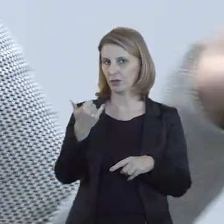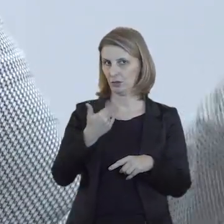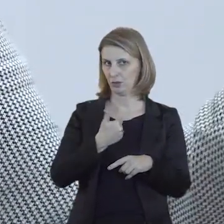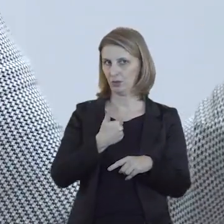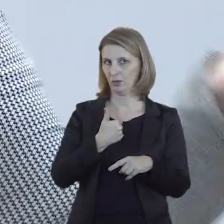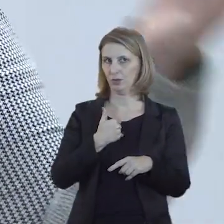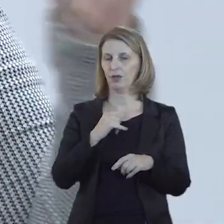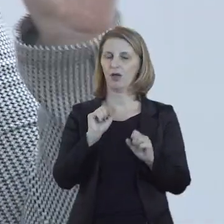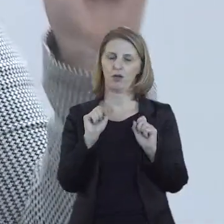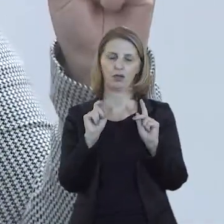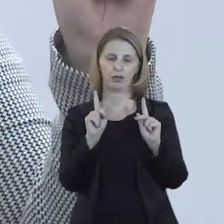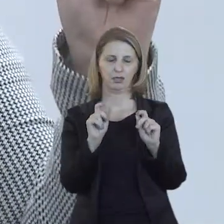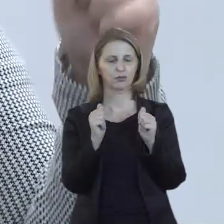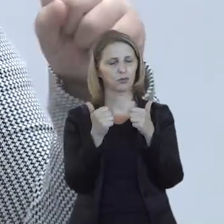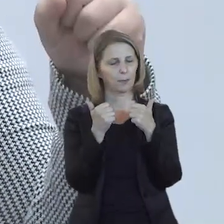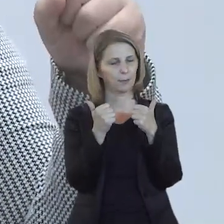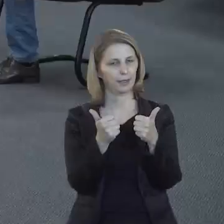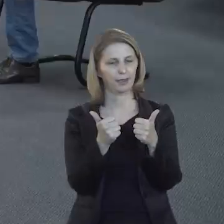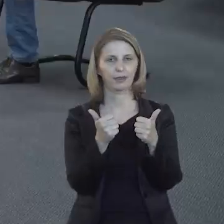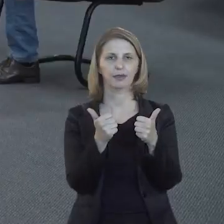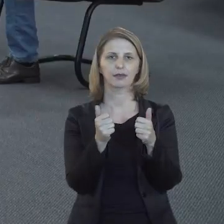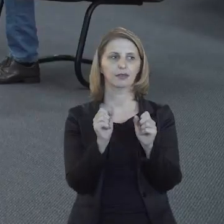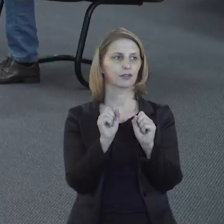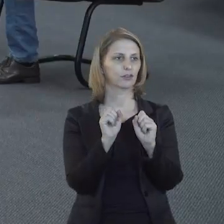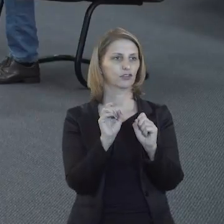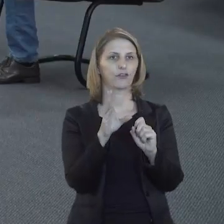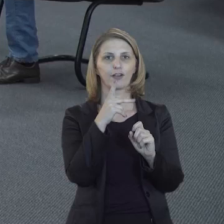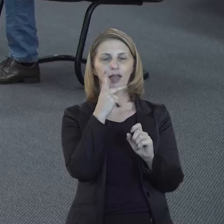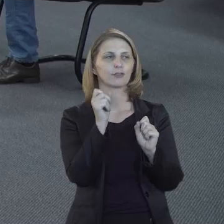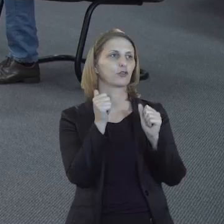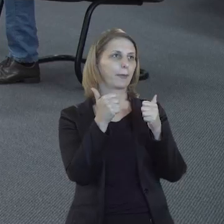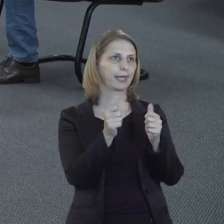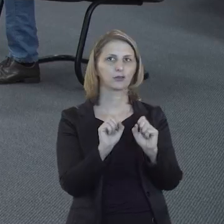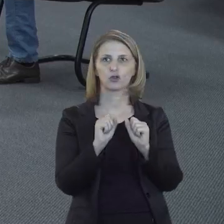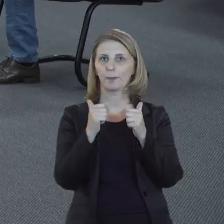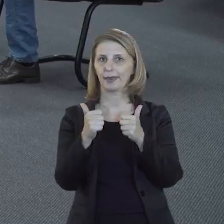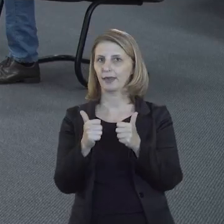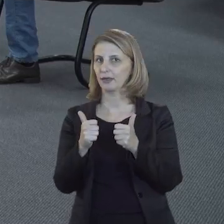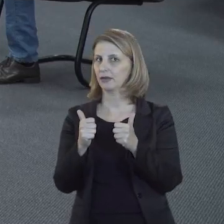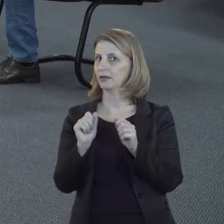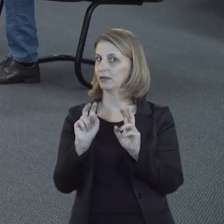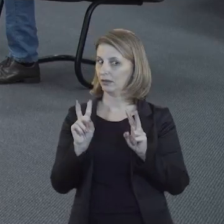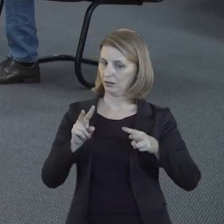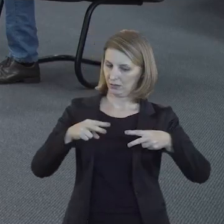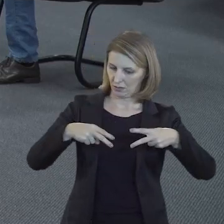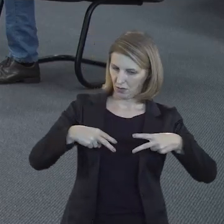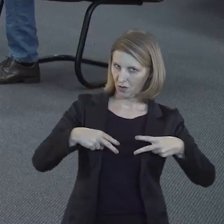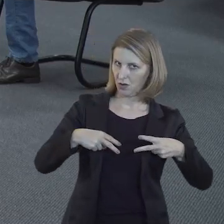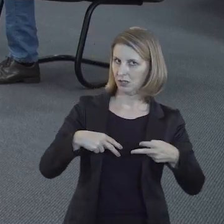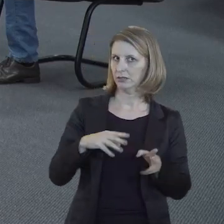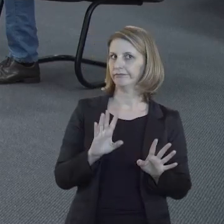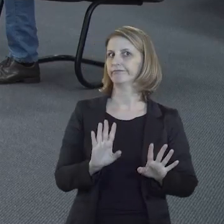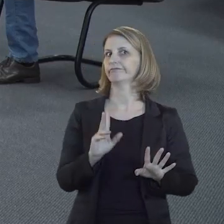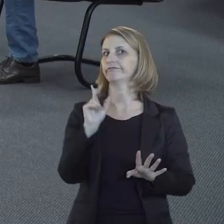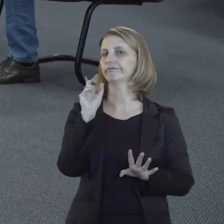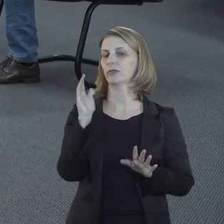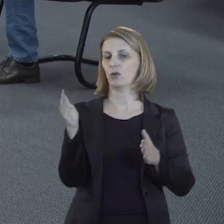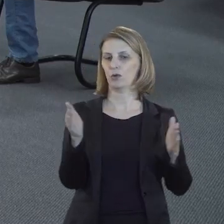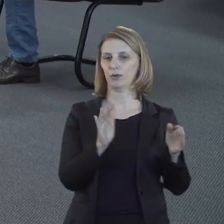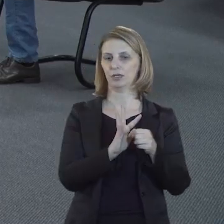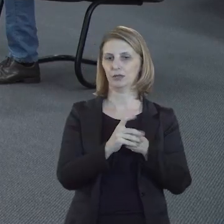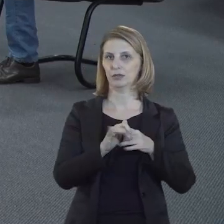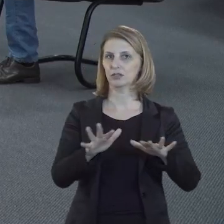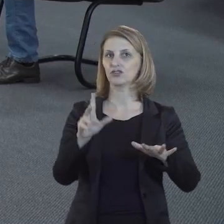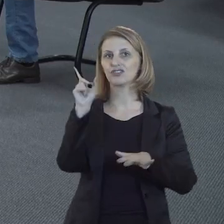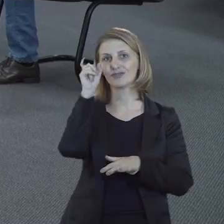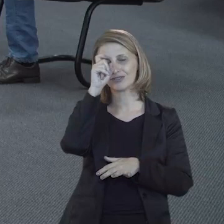Mas o que você falou antes, Alexandre, né? Sobre, tá tudo bem, gente, tá tudo bem, né? O momento que a gente está vivendo